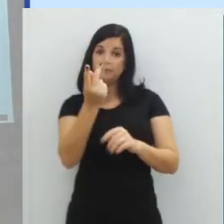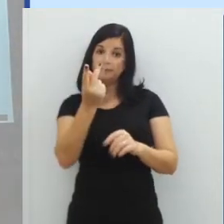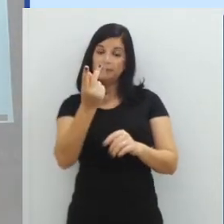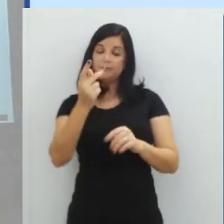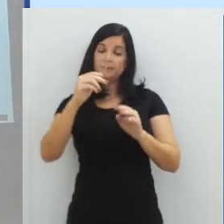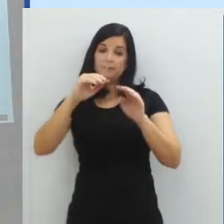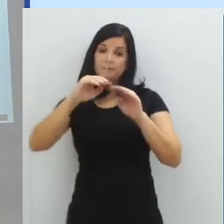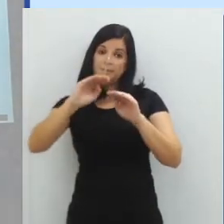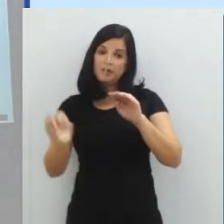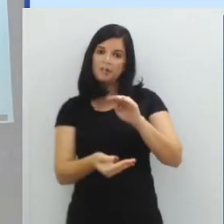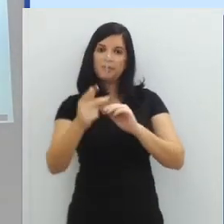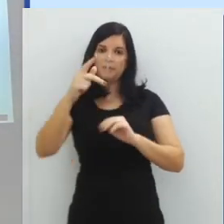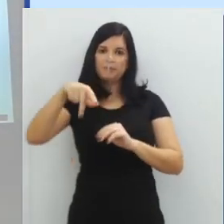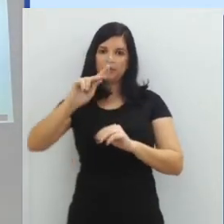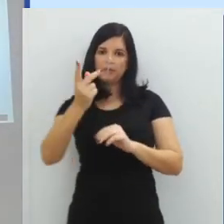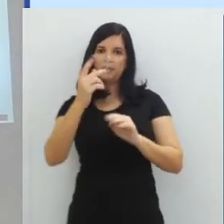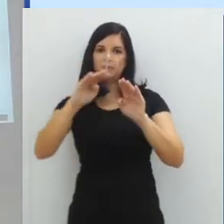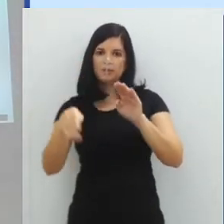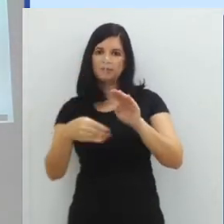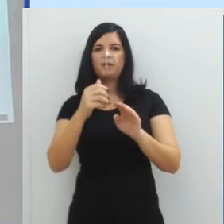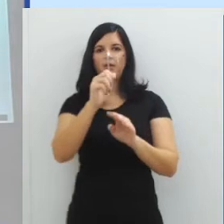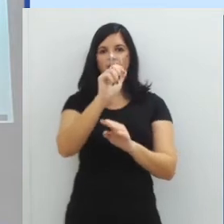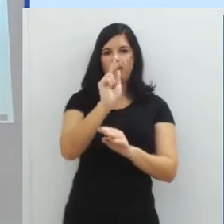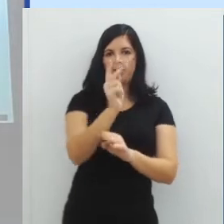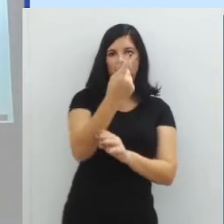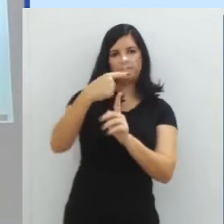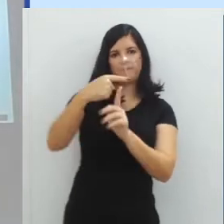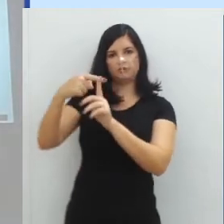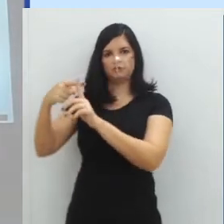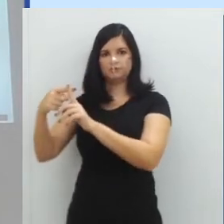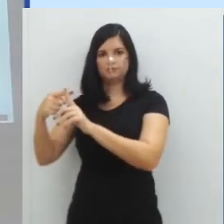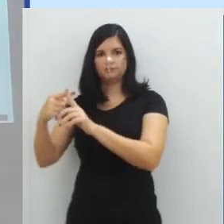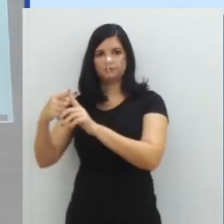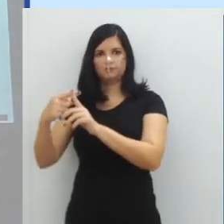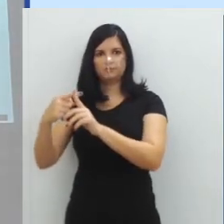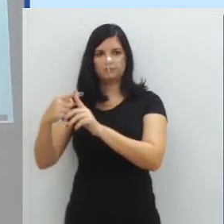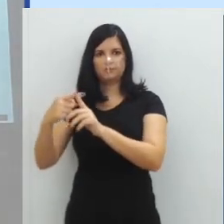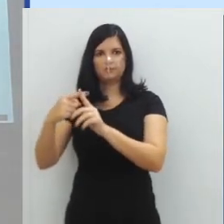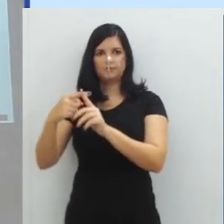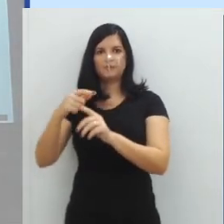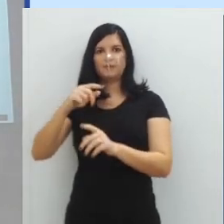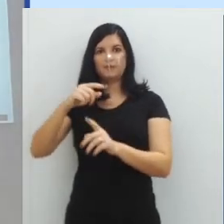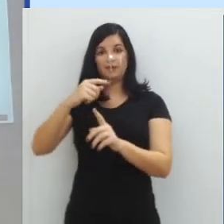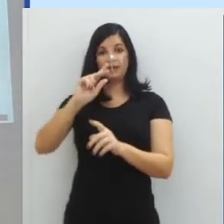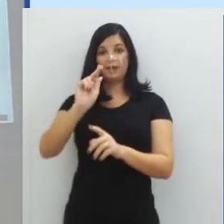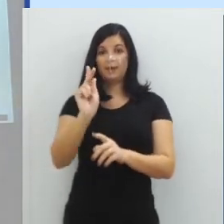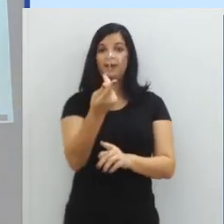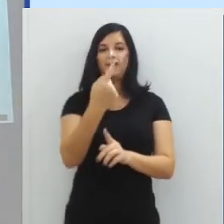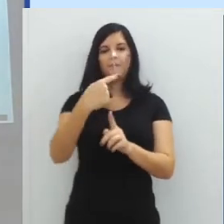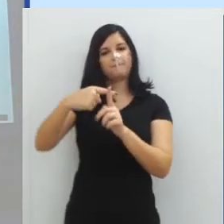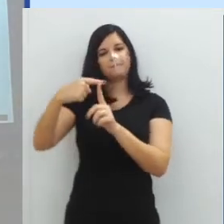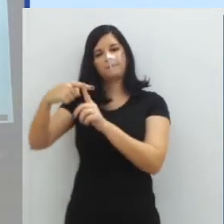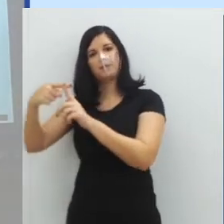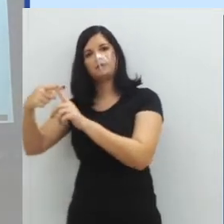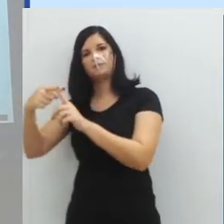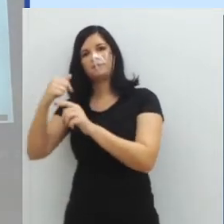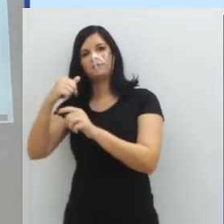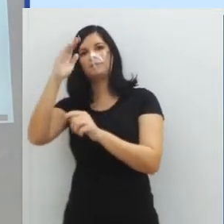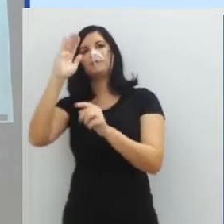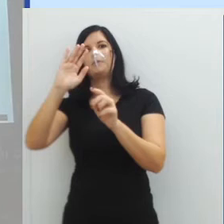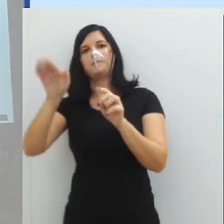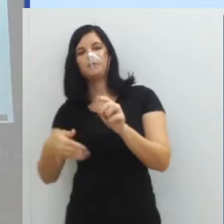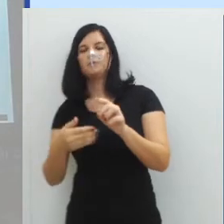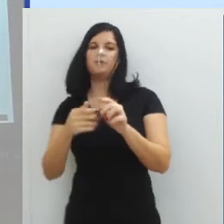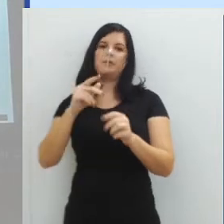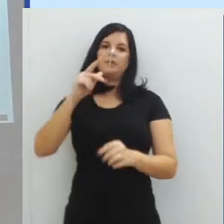eu tenho. E quanto maior, mais H+, maior ou menor será o pH,